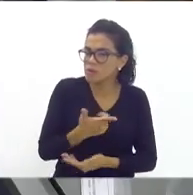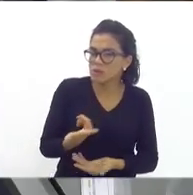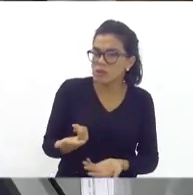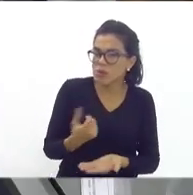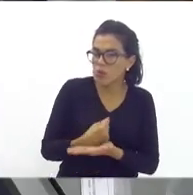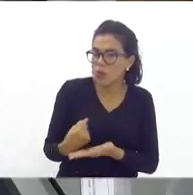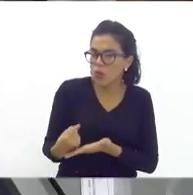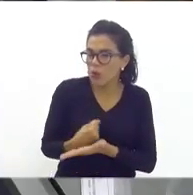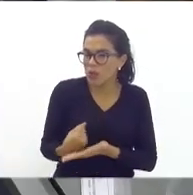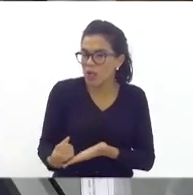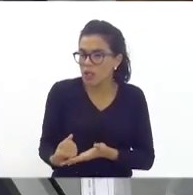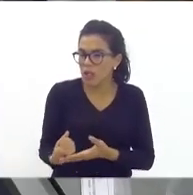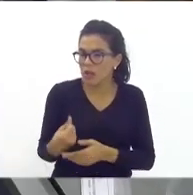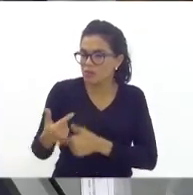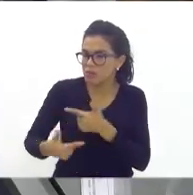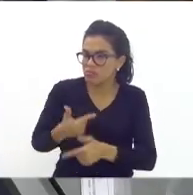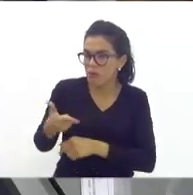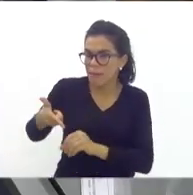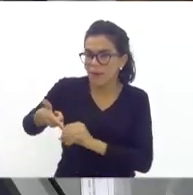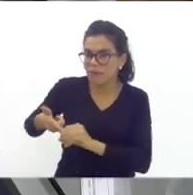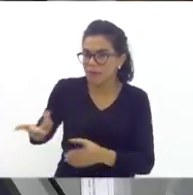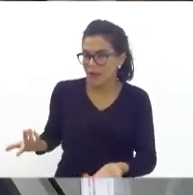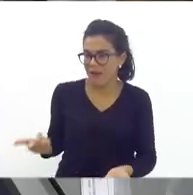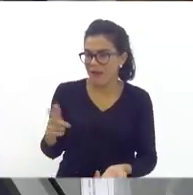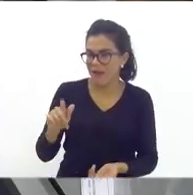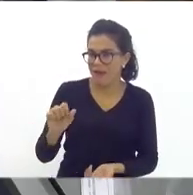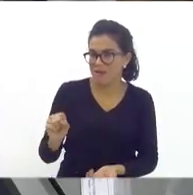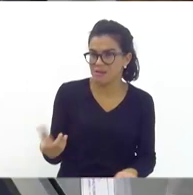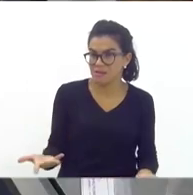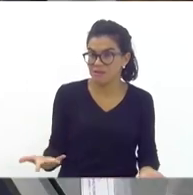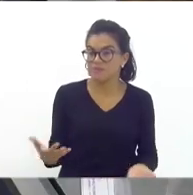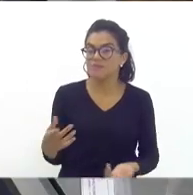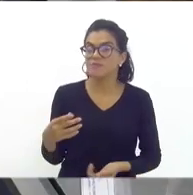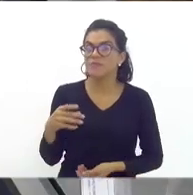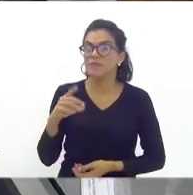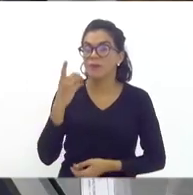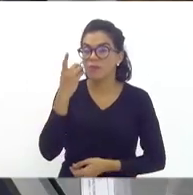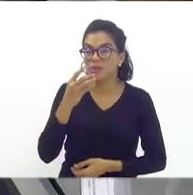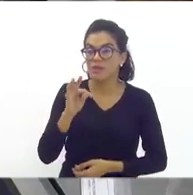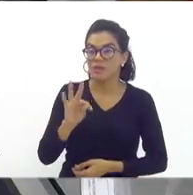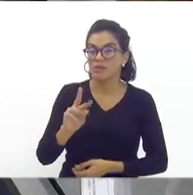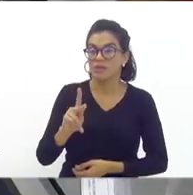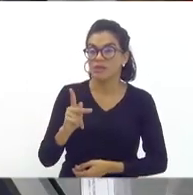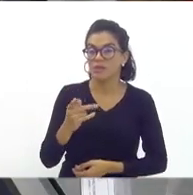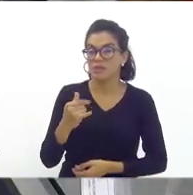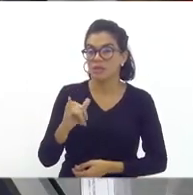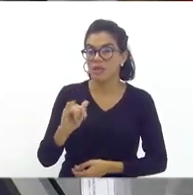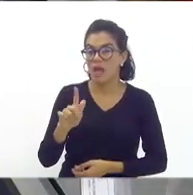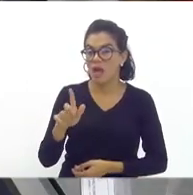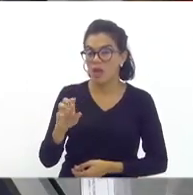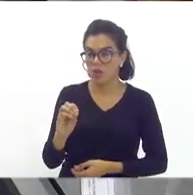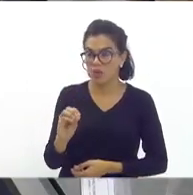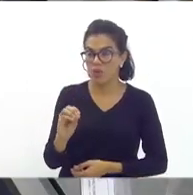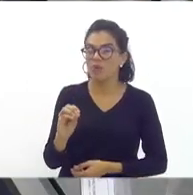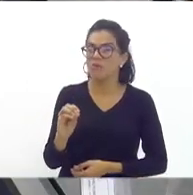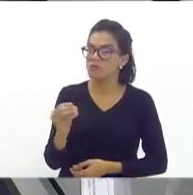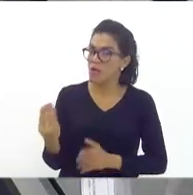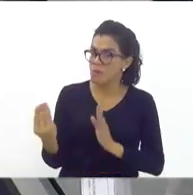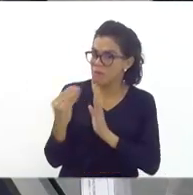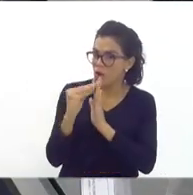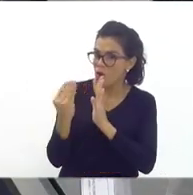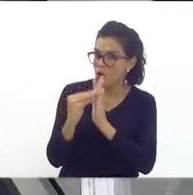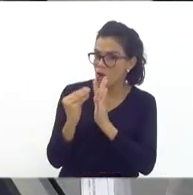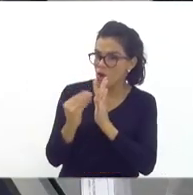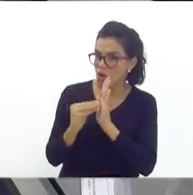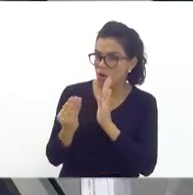depois Deputado Deputado Thiago Rangel também coloca uma uma um pedido já feito